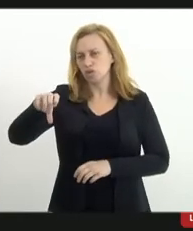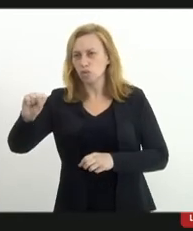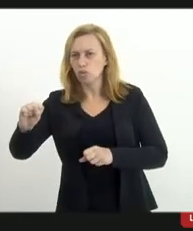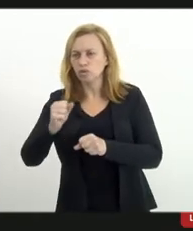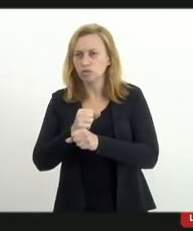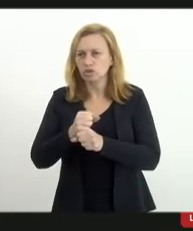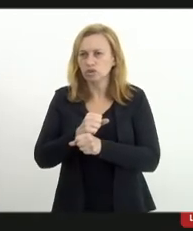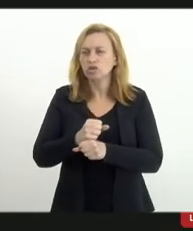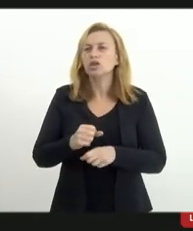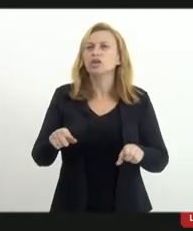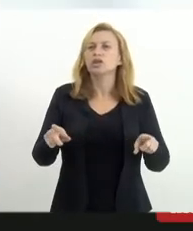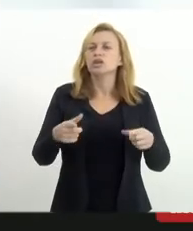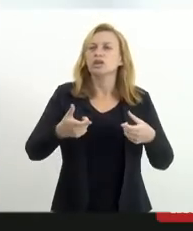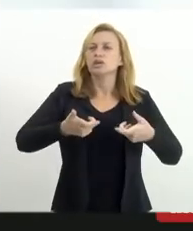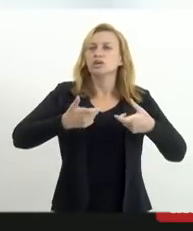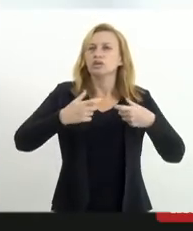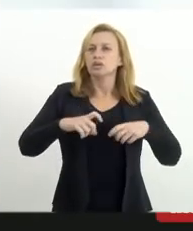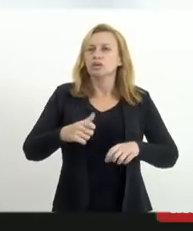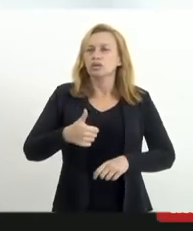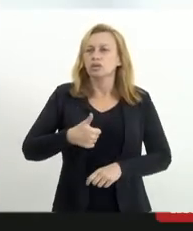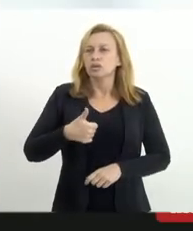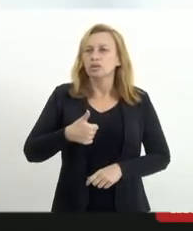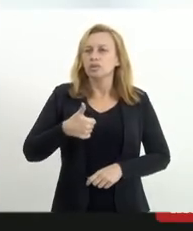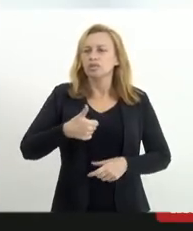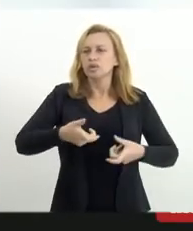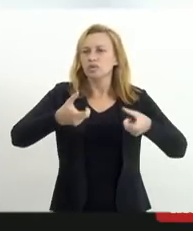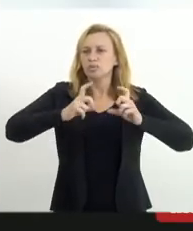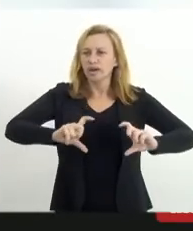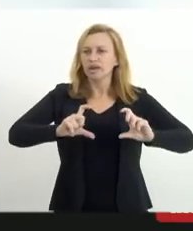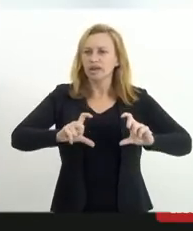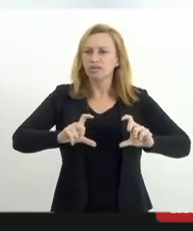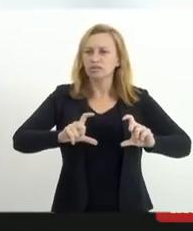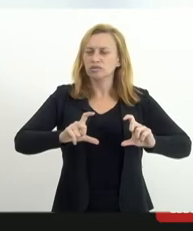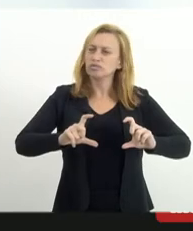o parágrafo 1º do mesmo